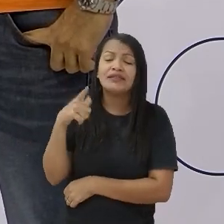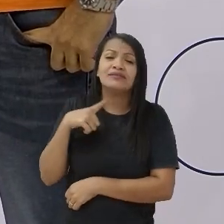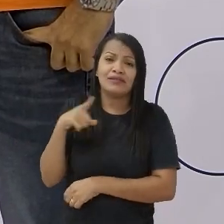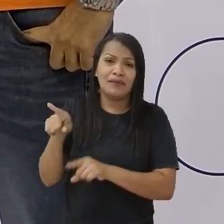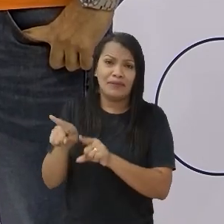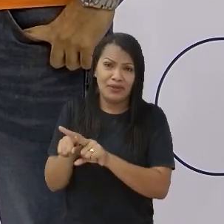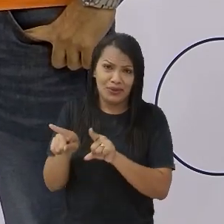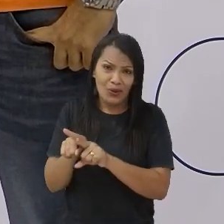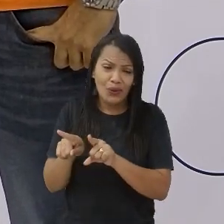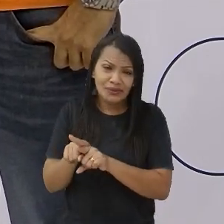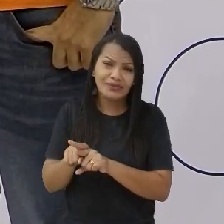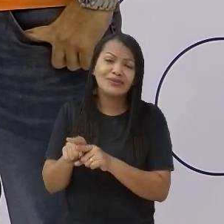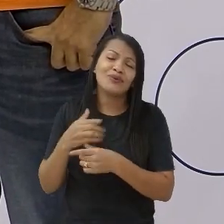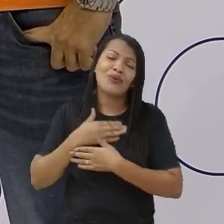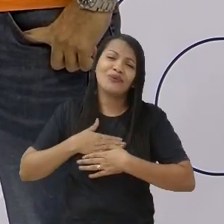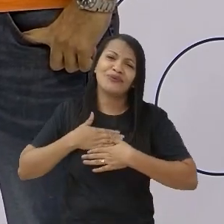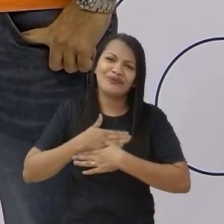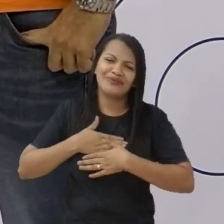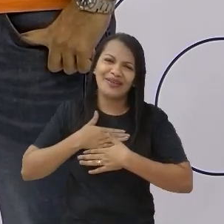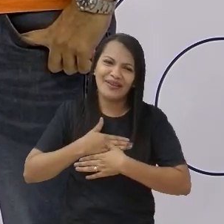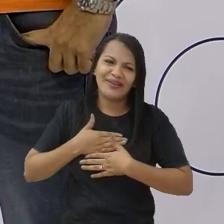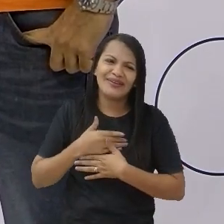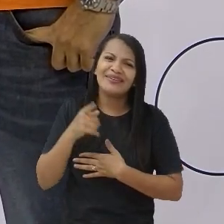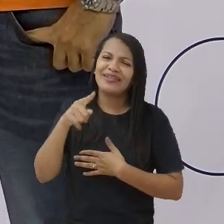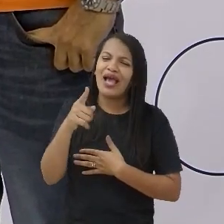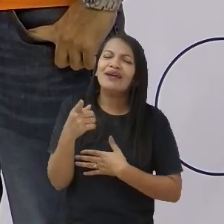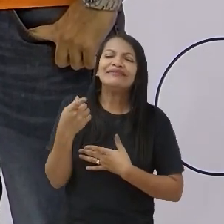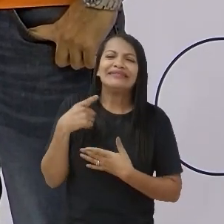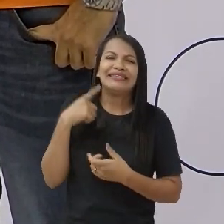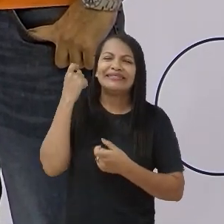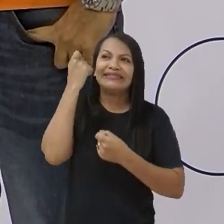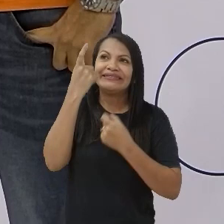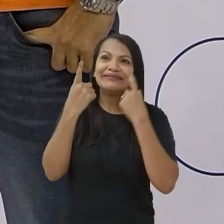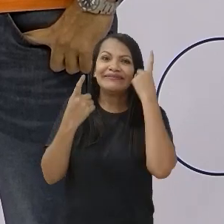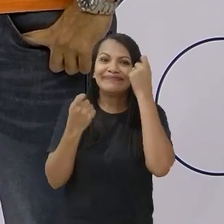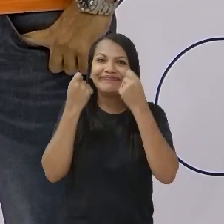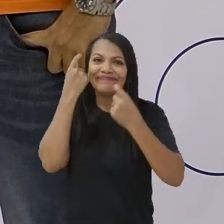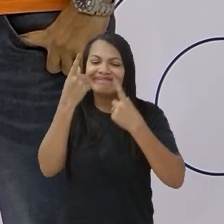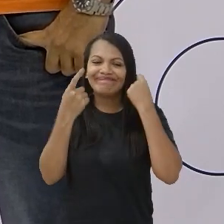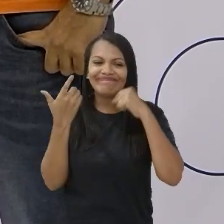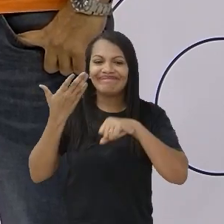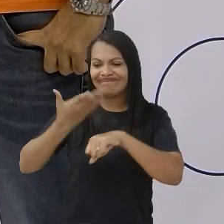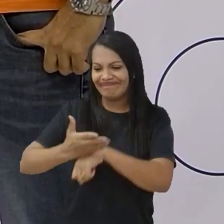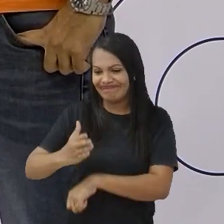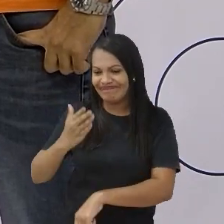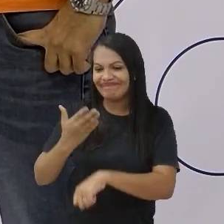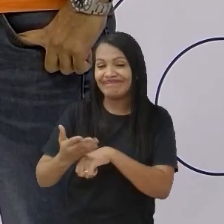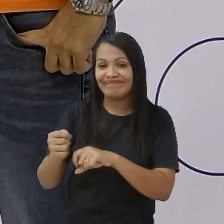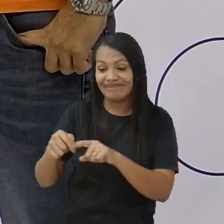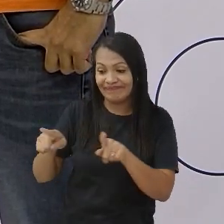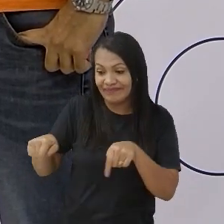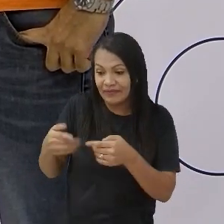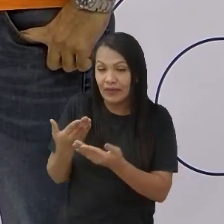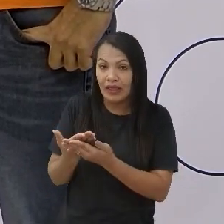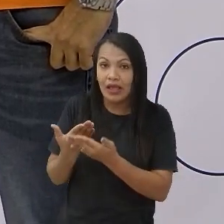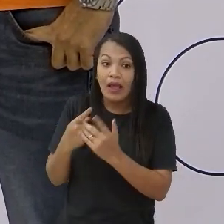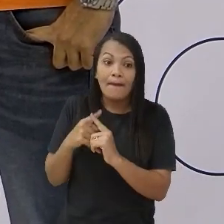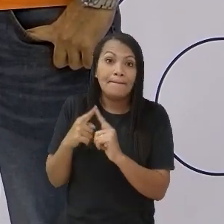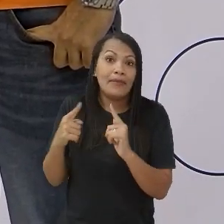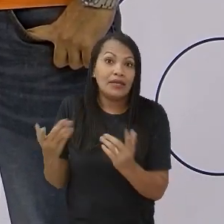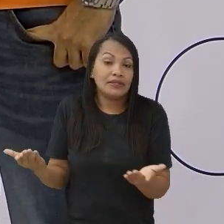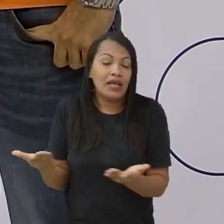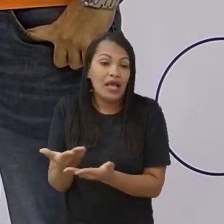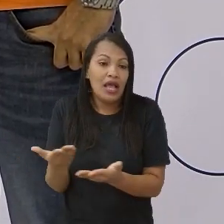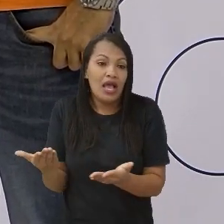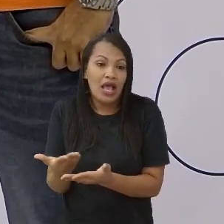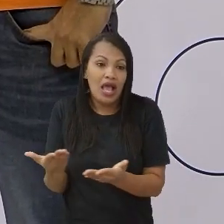professores também. E eu tenho certeza também que eles estão cheios de ideias para colocar em prática na sua sala de aula. Mas neste